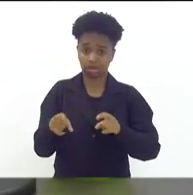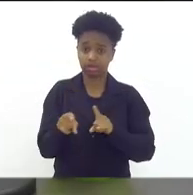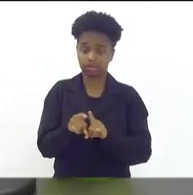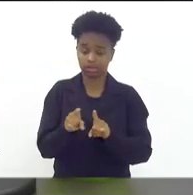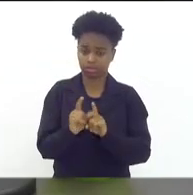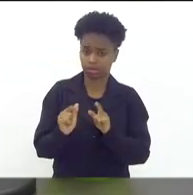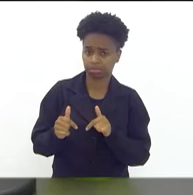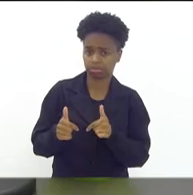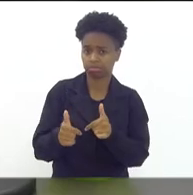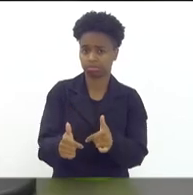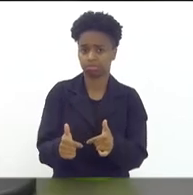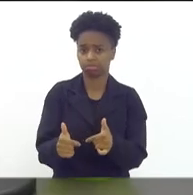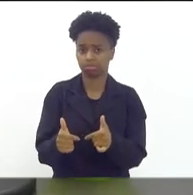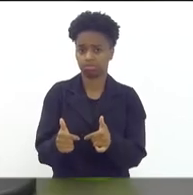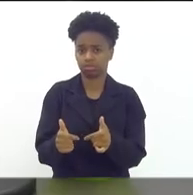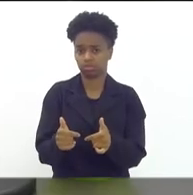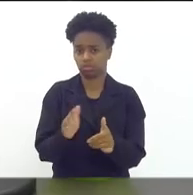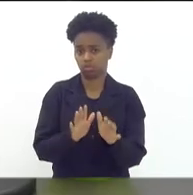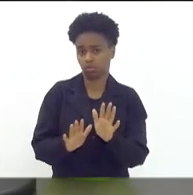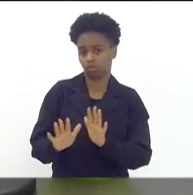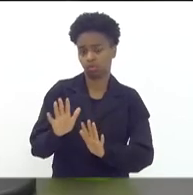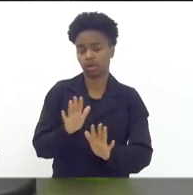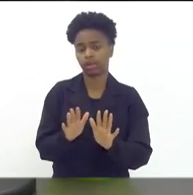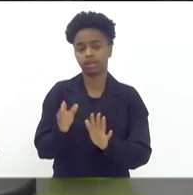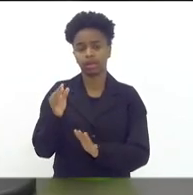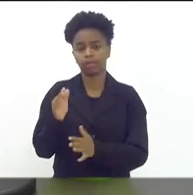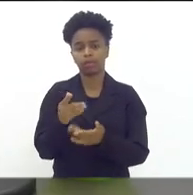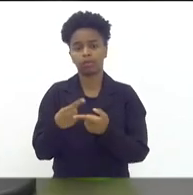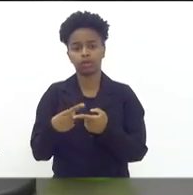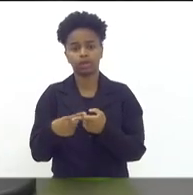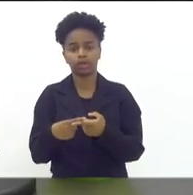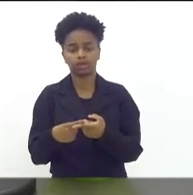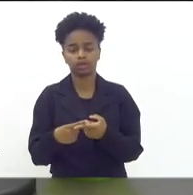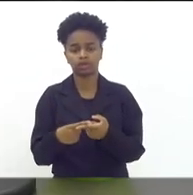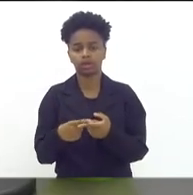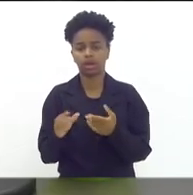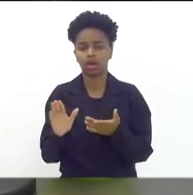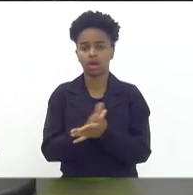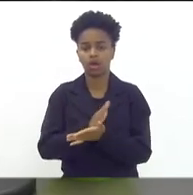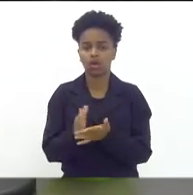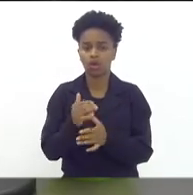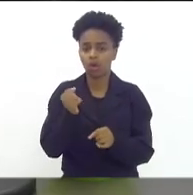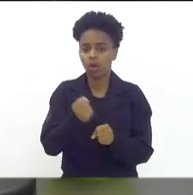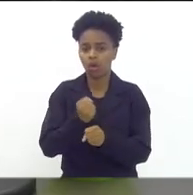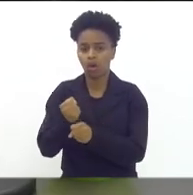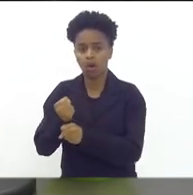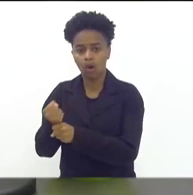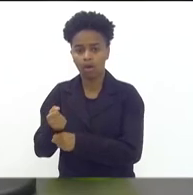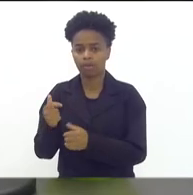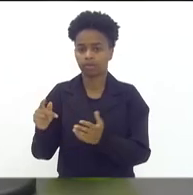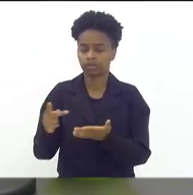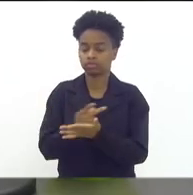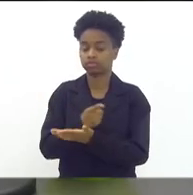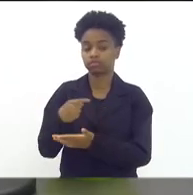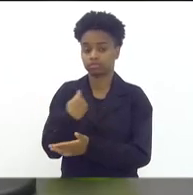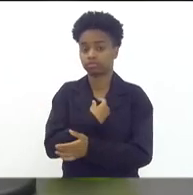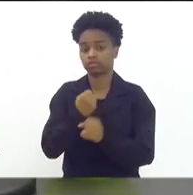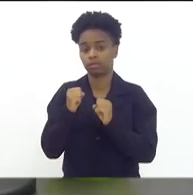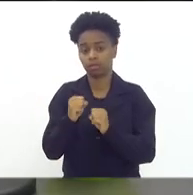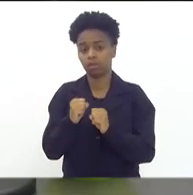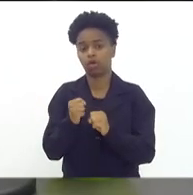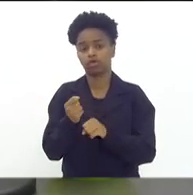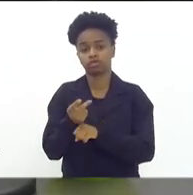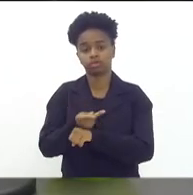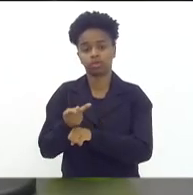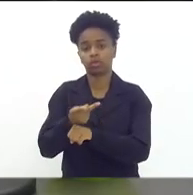medida cautelar para que determinadas eh determinadas obras aconteça a gente verifica junto a procuradoria